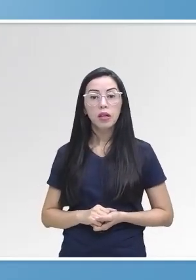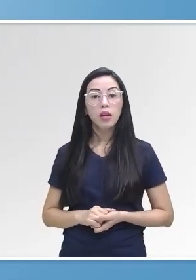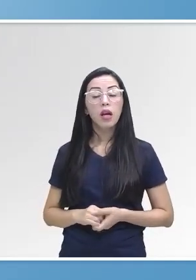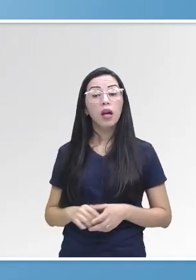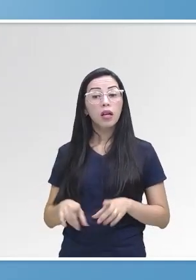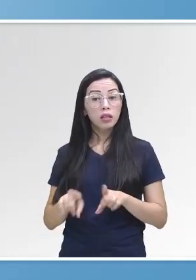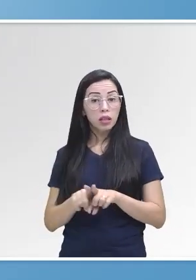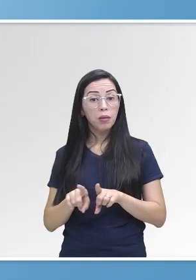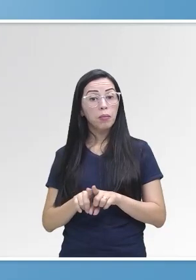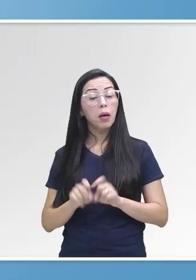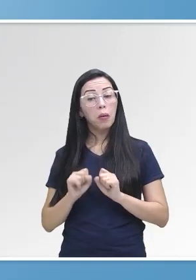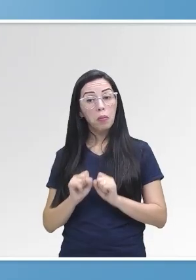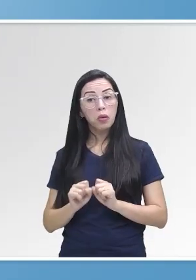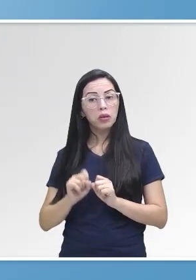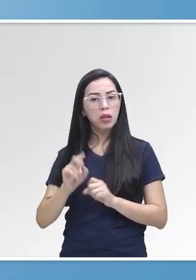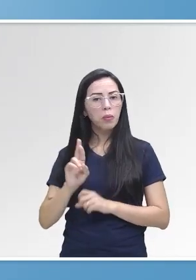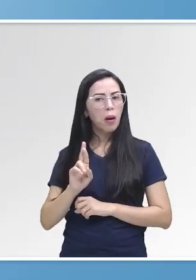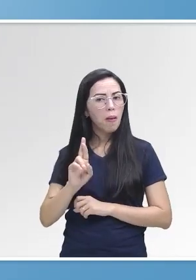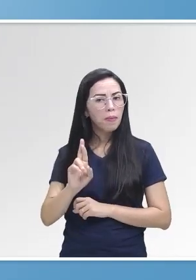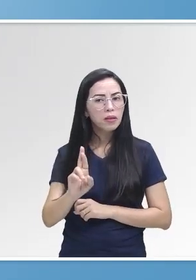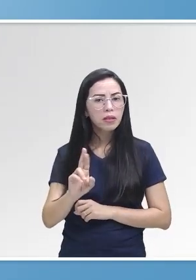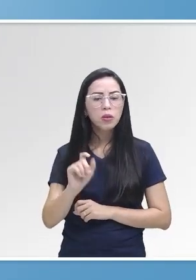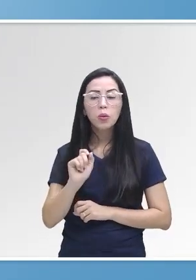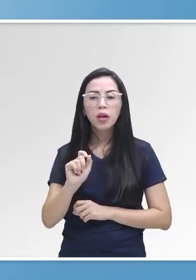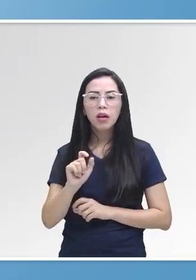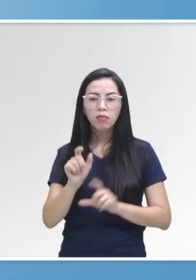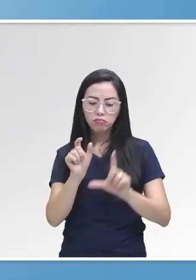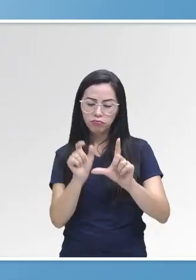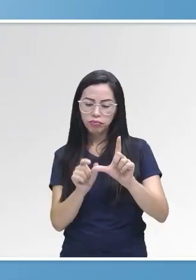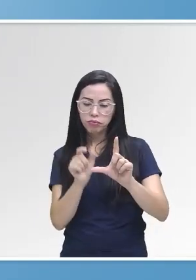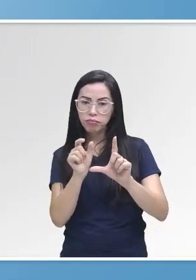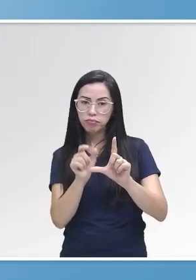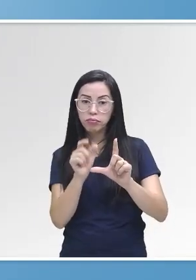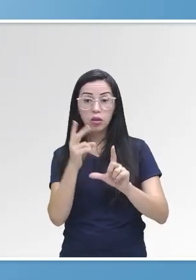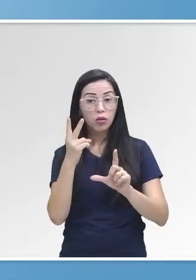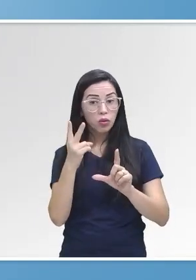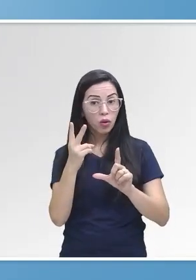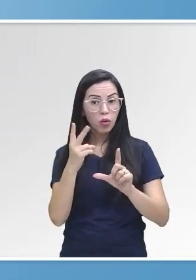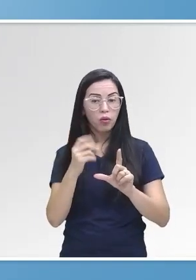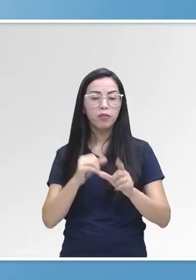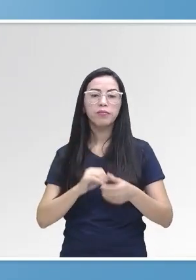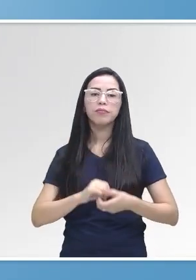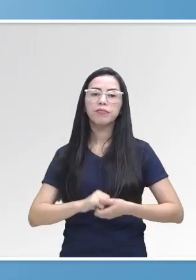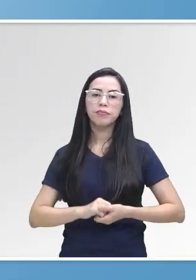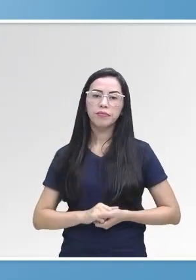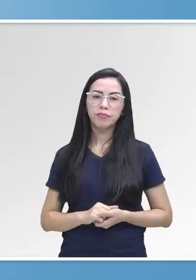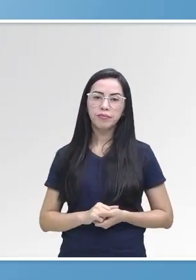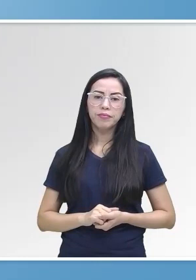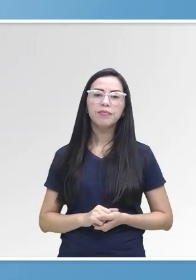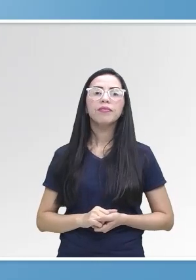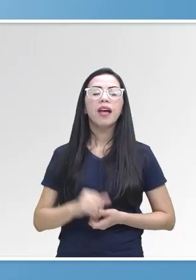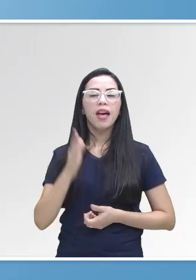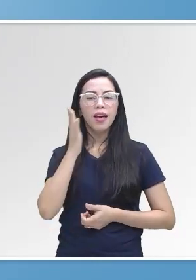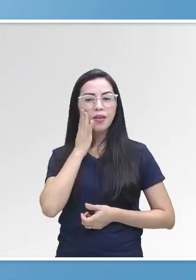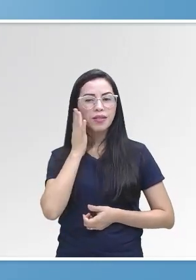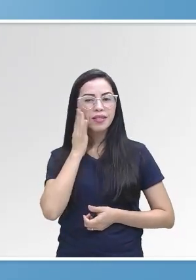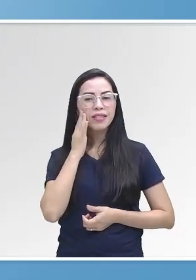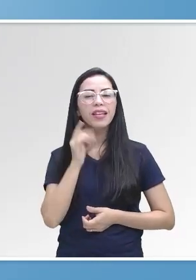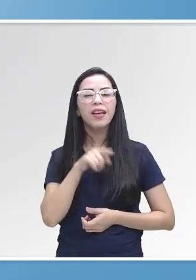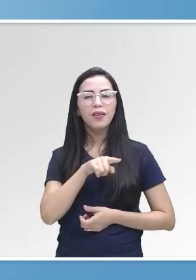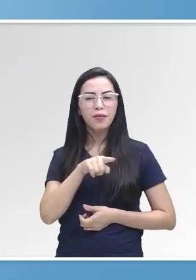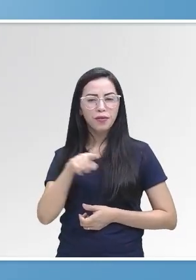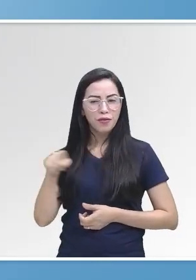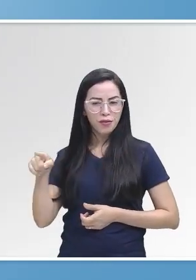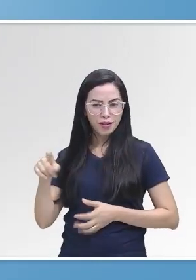podemos fazer representação legal com dois bloquinhos tão vendo muito bem eu sei que vocês vão assim